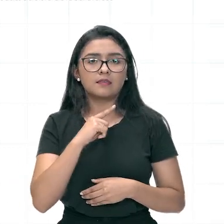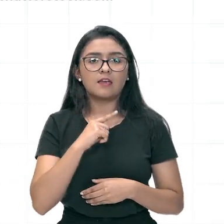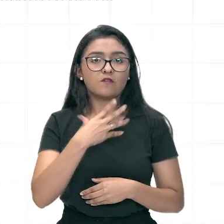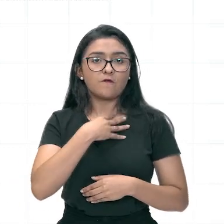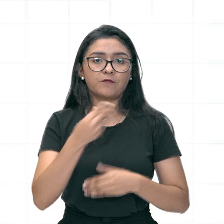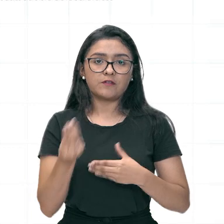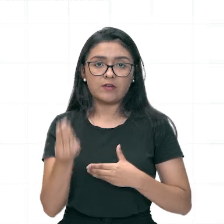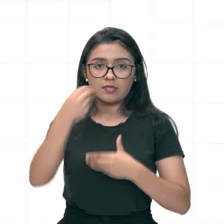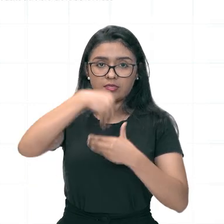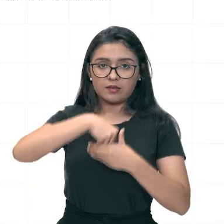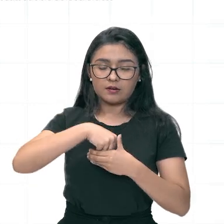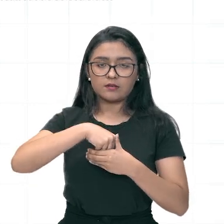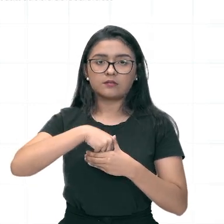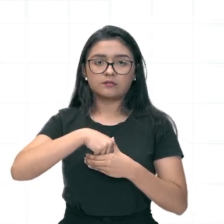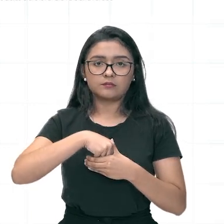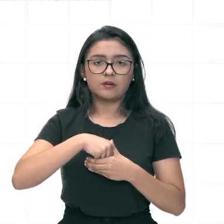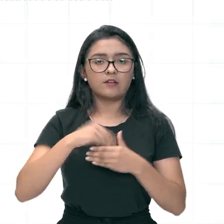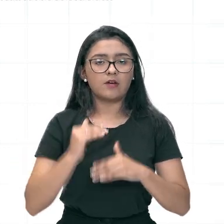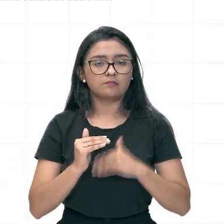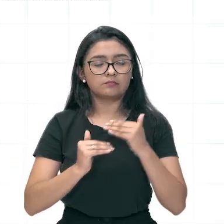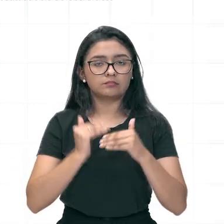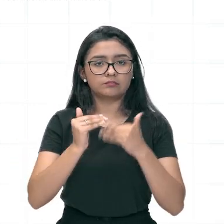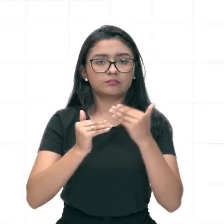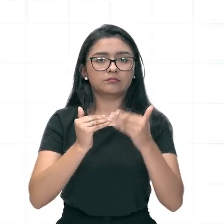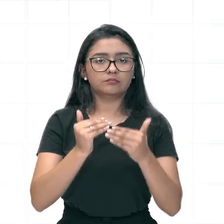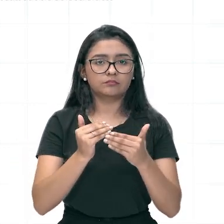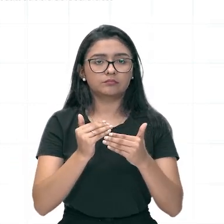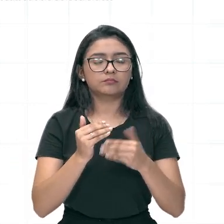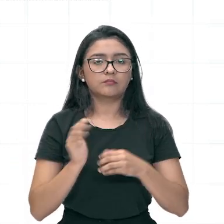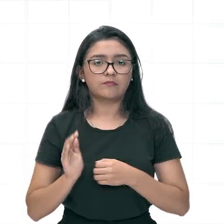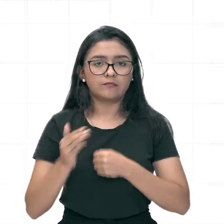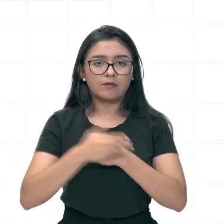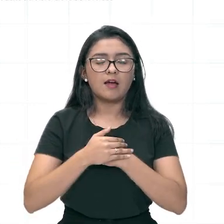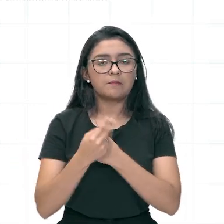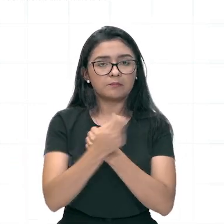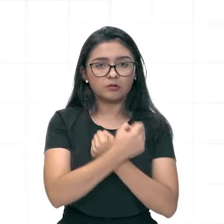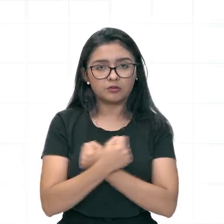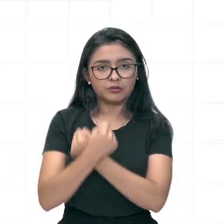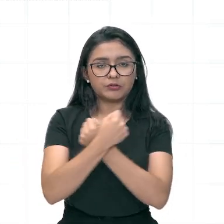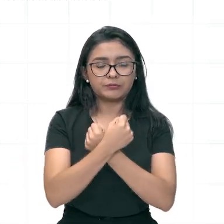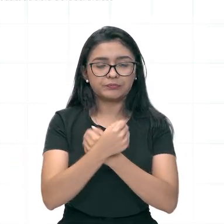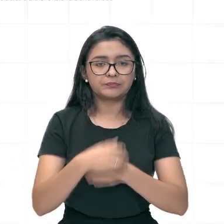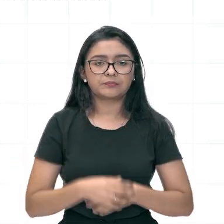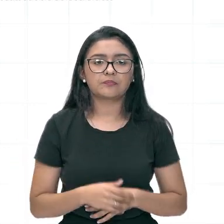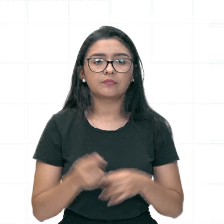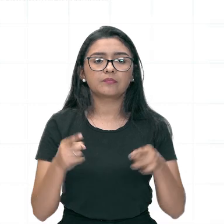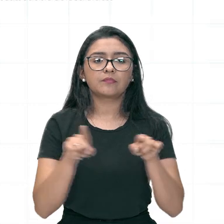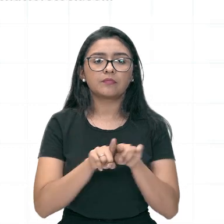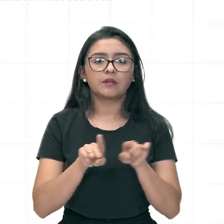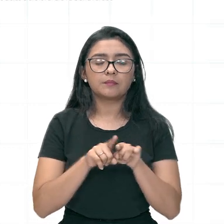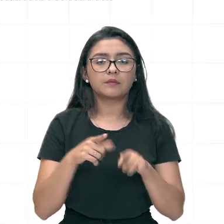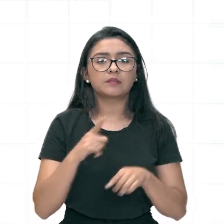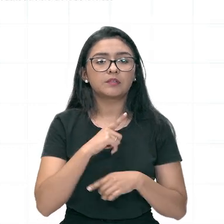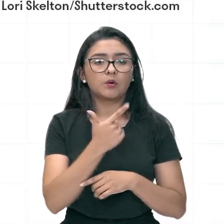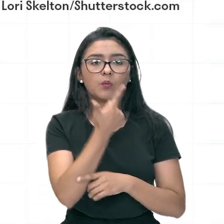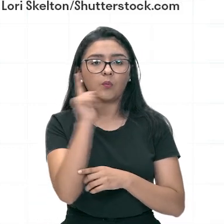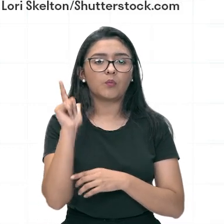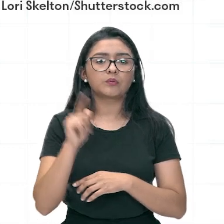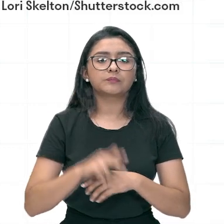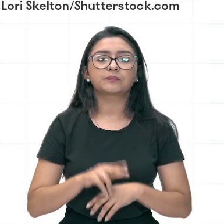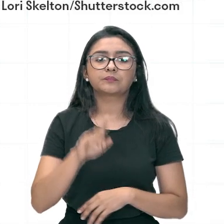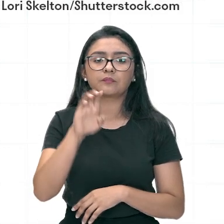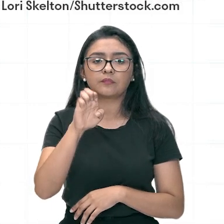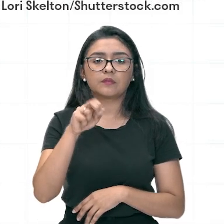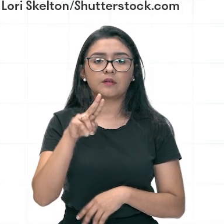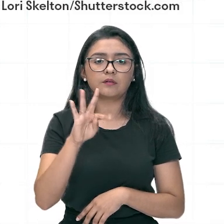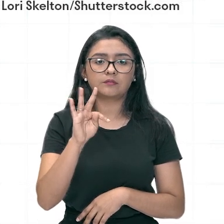onde o filhote ele vai terminar de se desenvolver ali, né? Tem glândulas lá onde ele vai mamar também. E nós temos os eutérios na outra imagem,